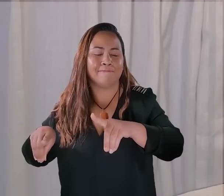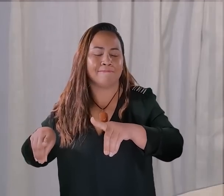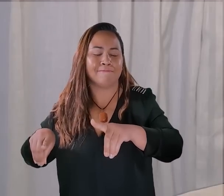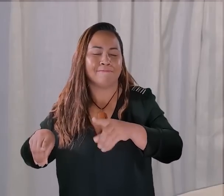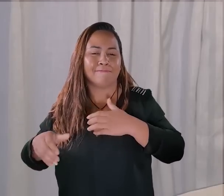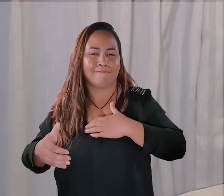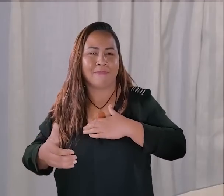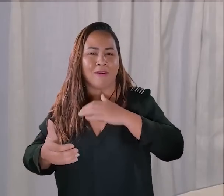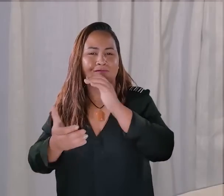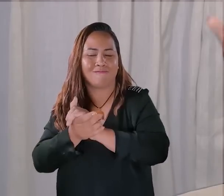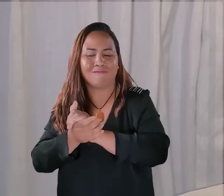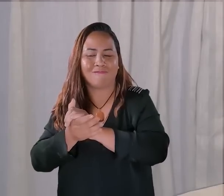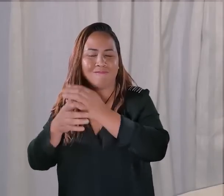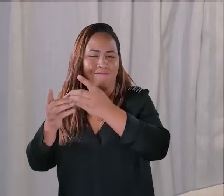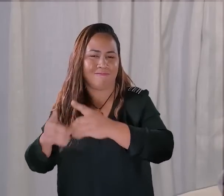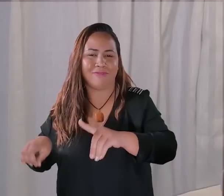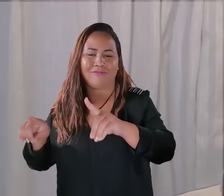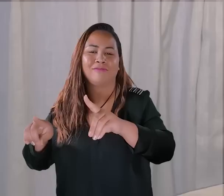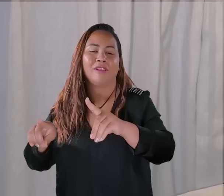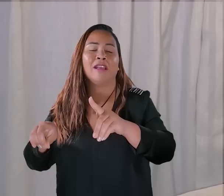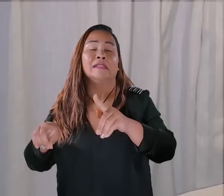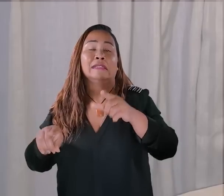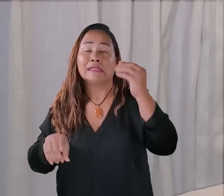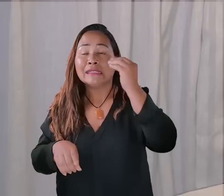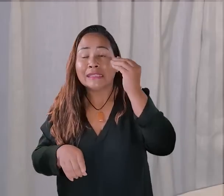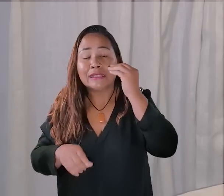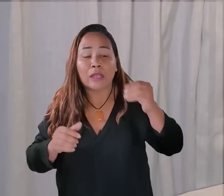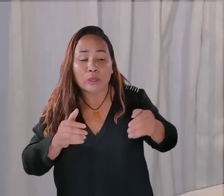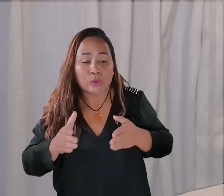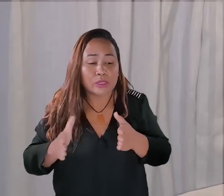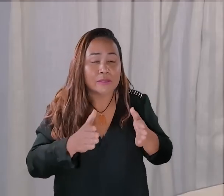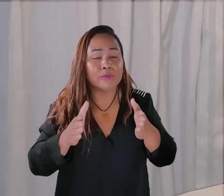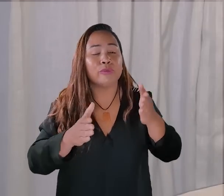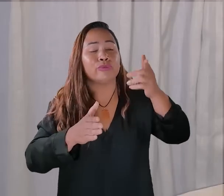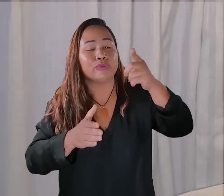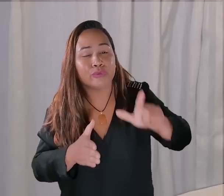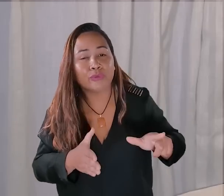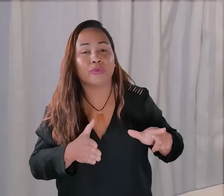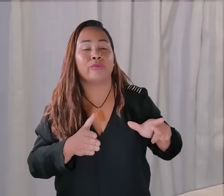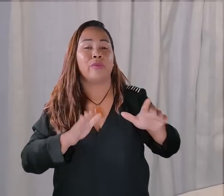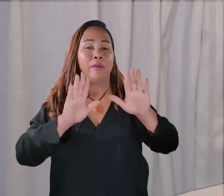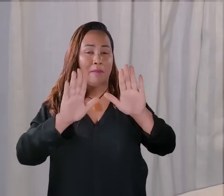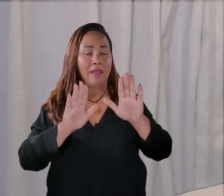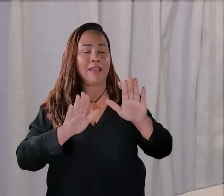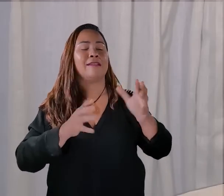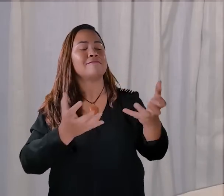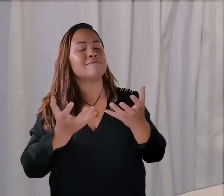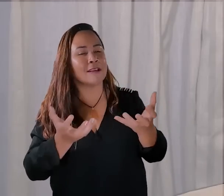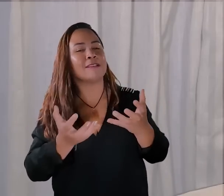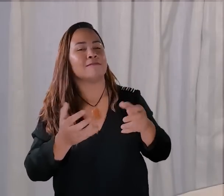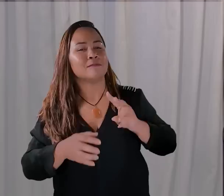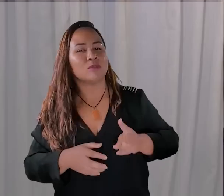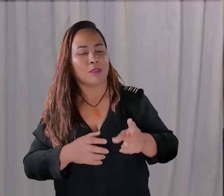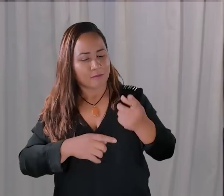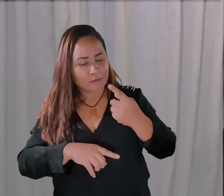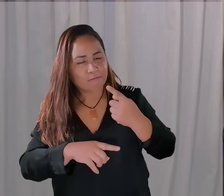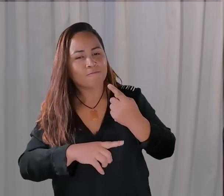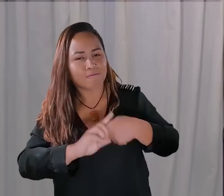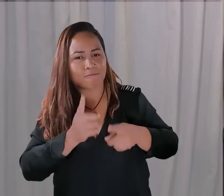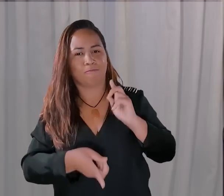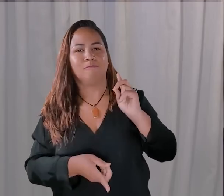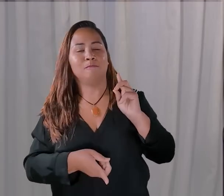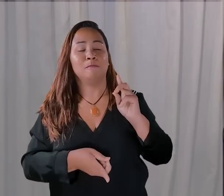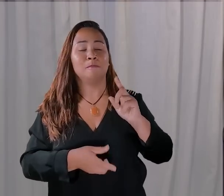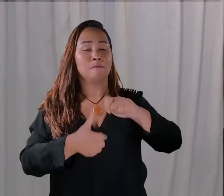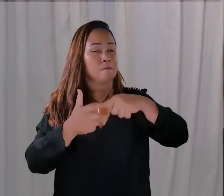tentando encontrar o caminho de novo, mas sempre em movimento, sempre trabalhando e fazendo várias coisas. Então nesse